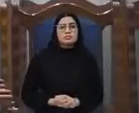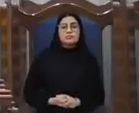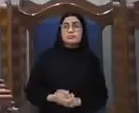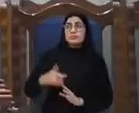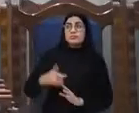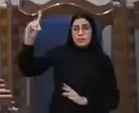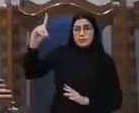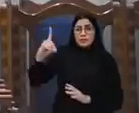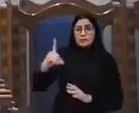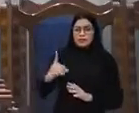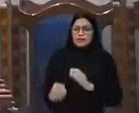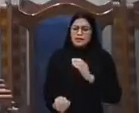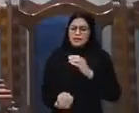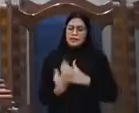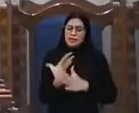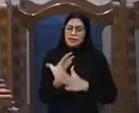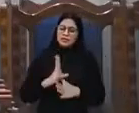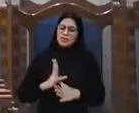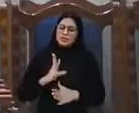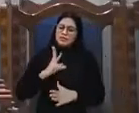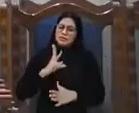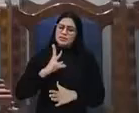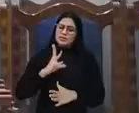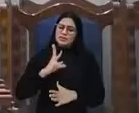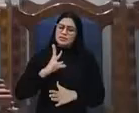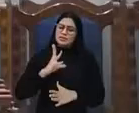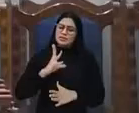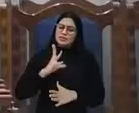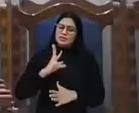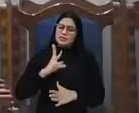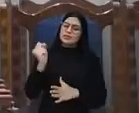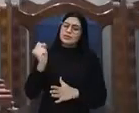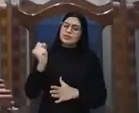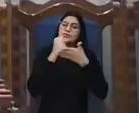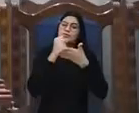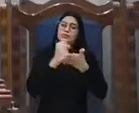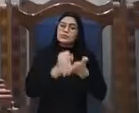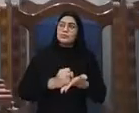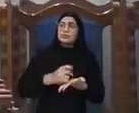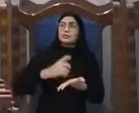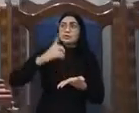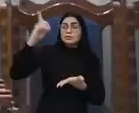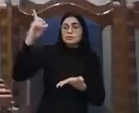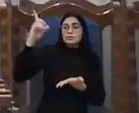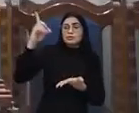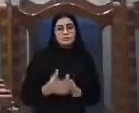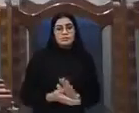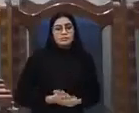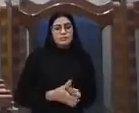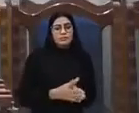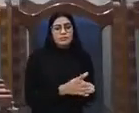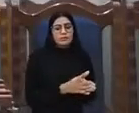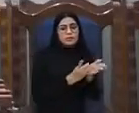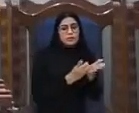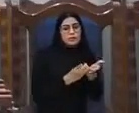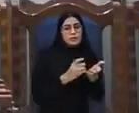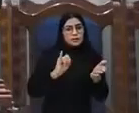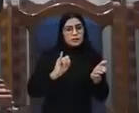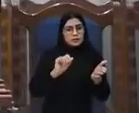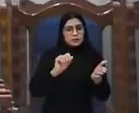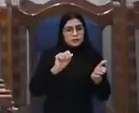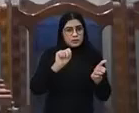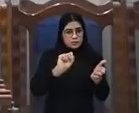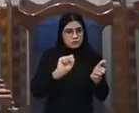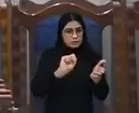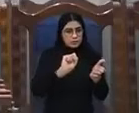Criador, provedor, imanente, Salvador, é imutável, ele é eterno. Olha Isaías 40, versículo 28, já